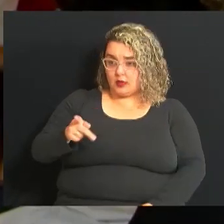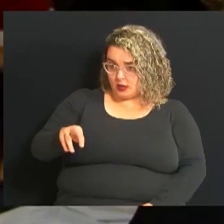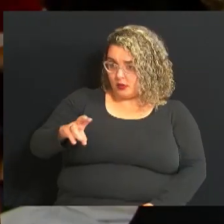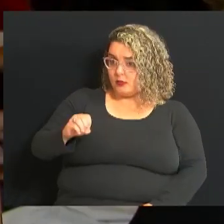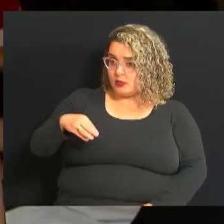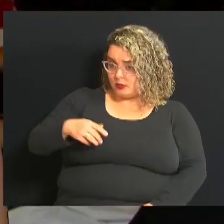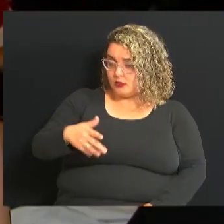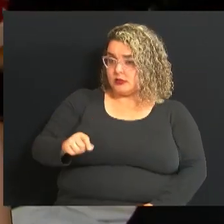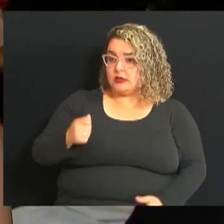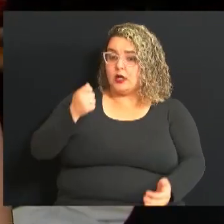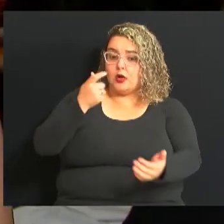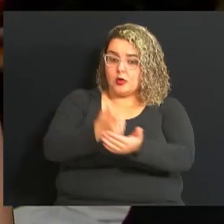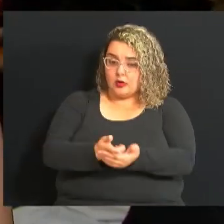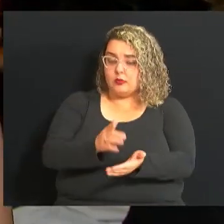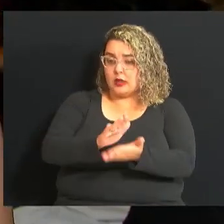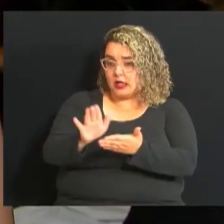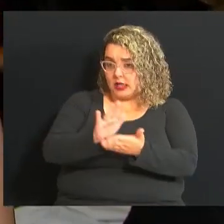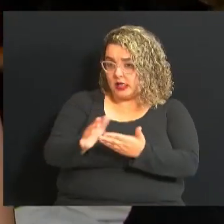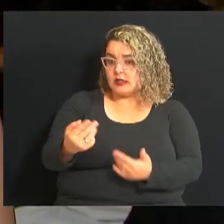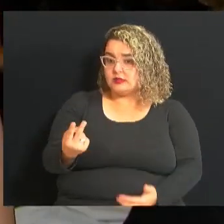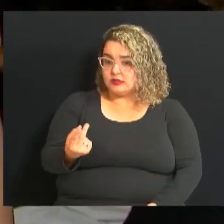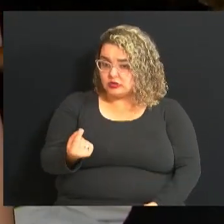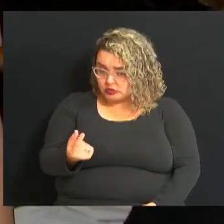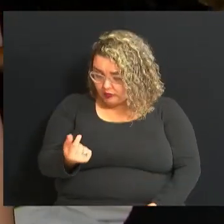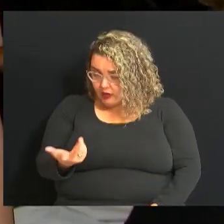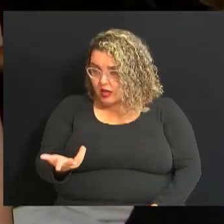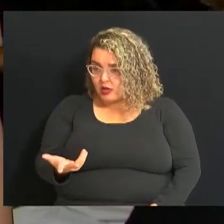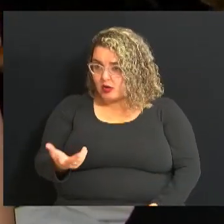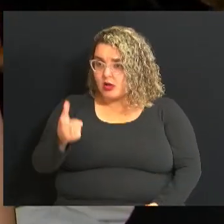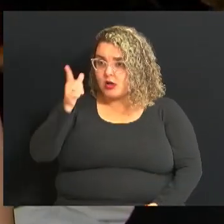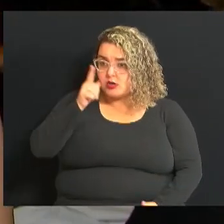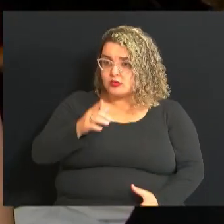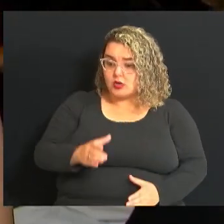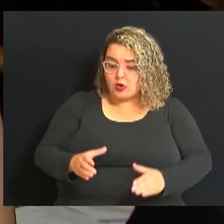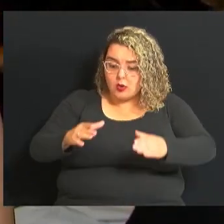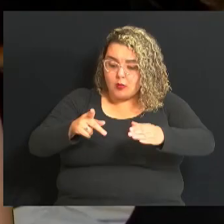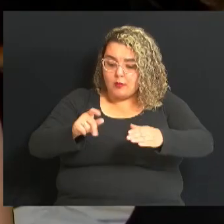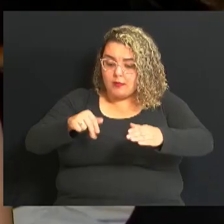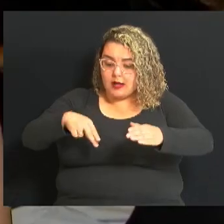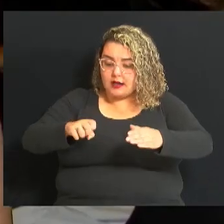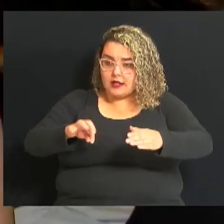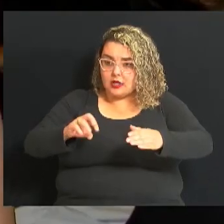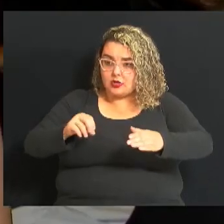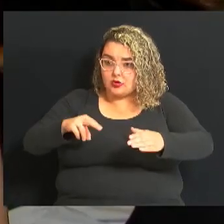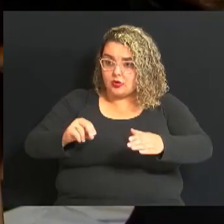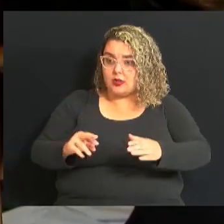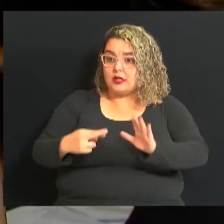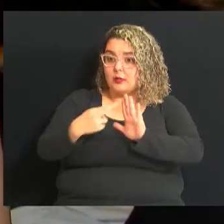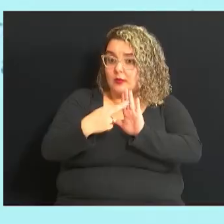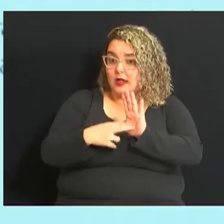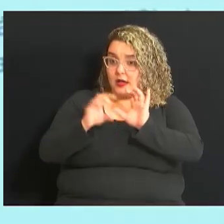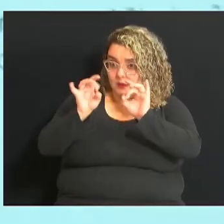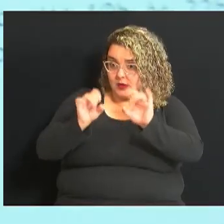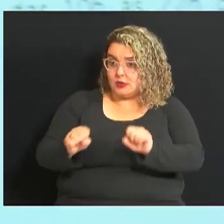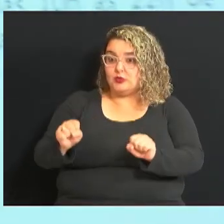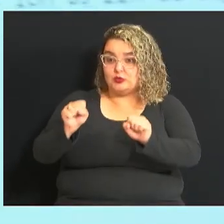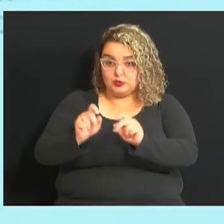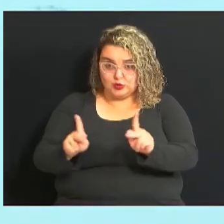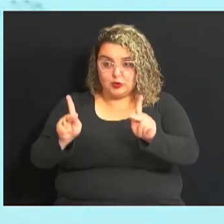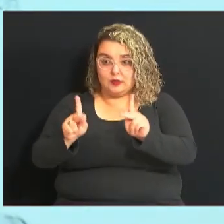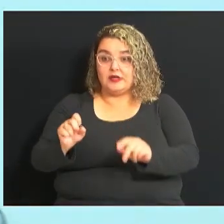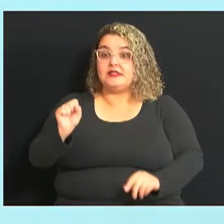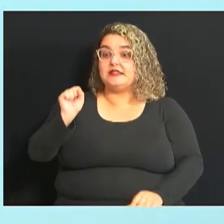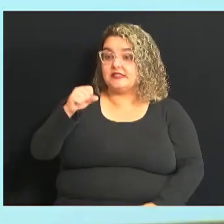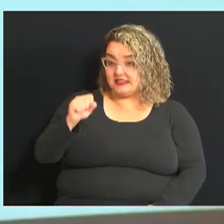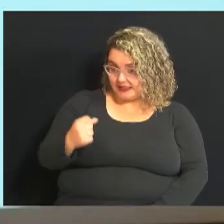compra, gasta um determinado valor e aí você consegue retirar um panetone, que é uma receita especial do shopping. Isso, a